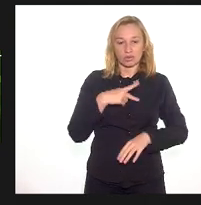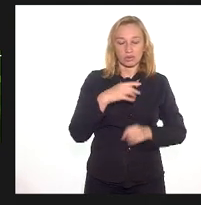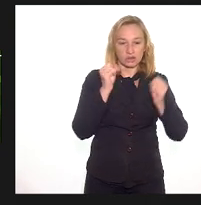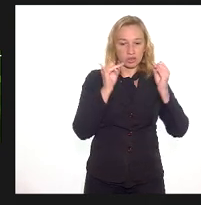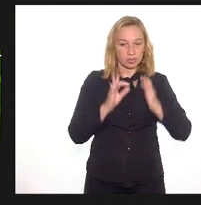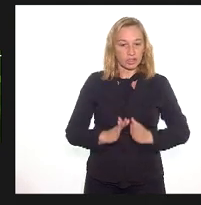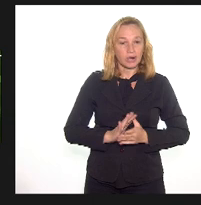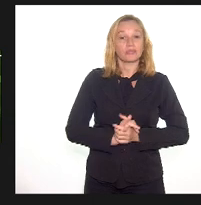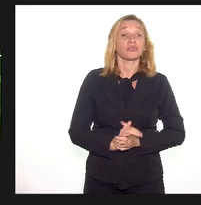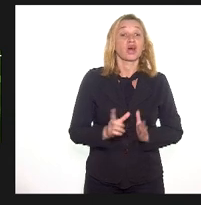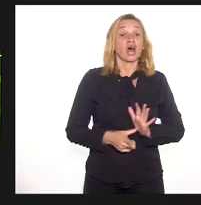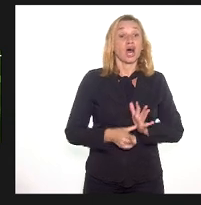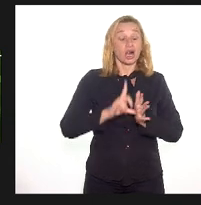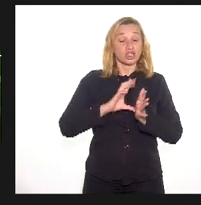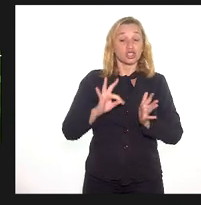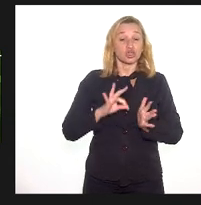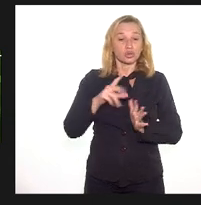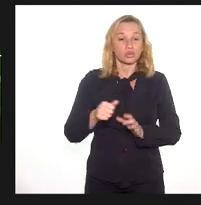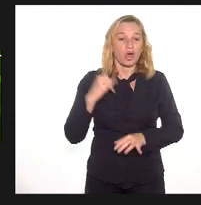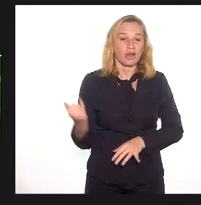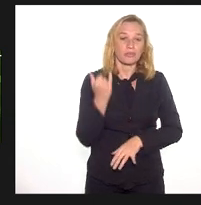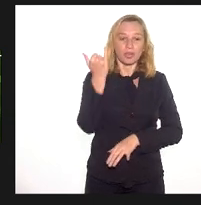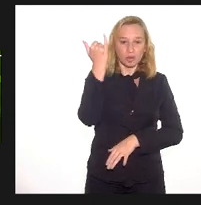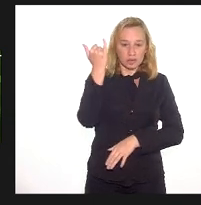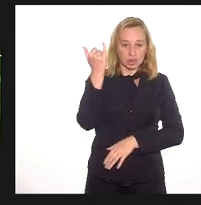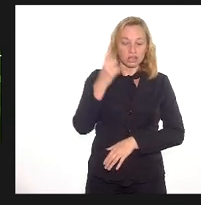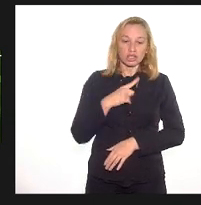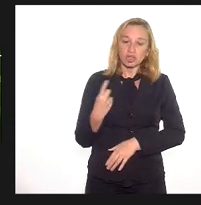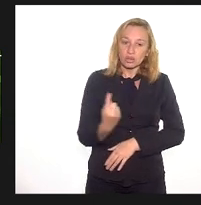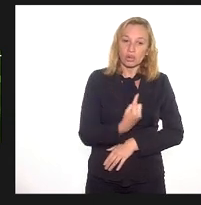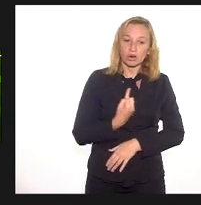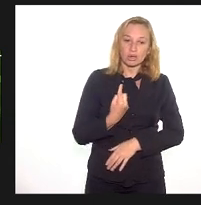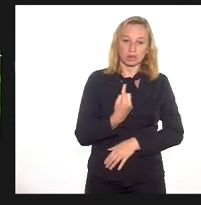antes de mais nada, é importante que nós